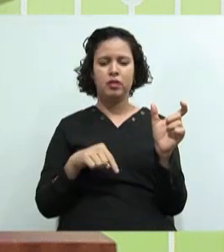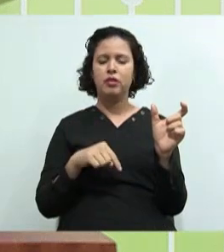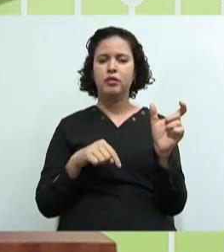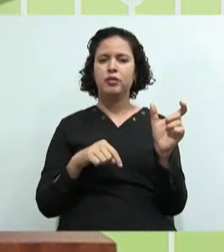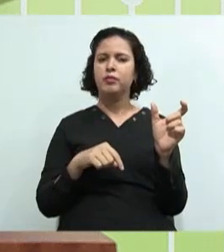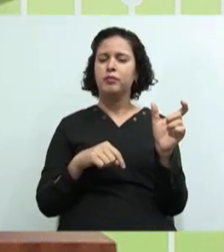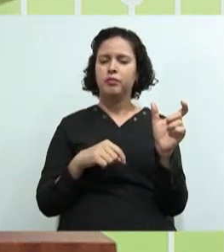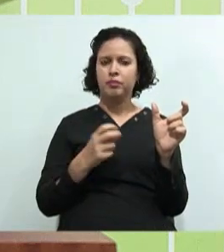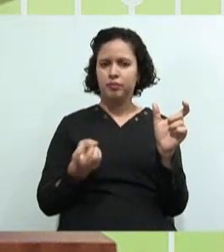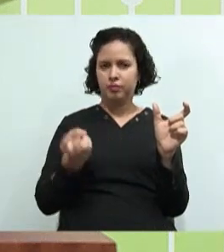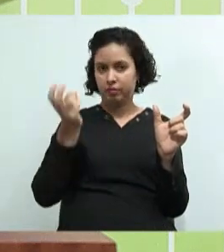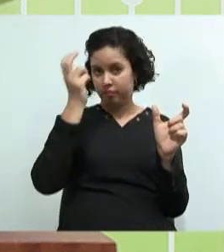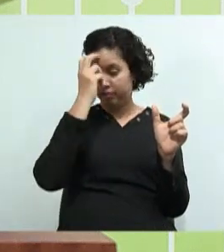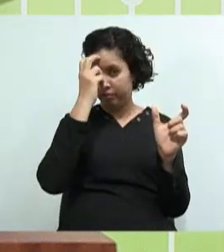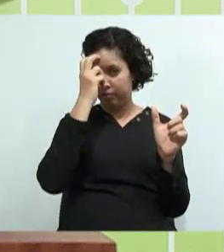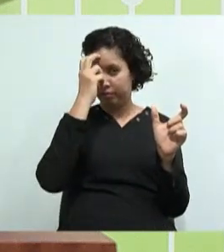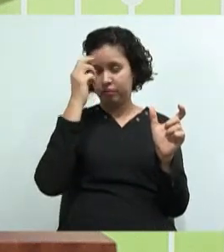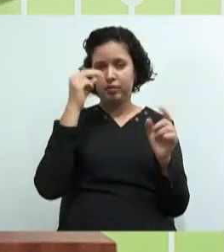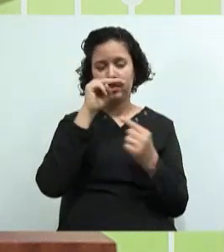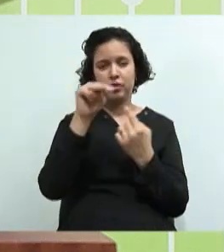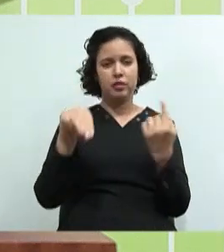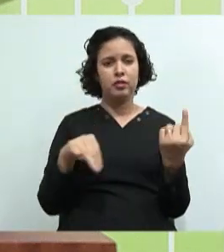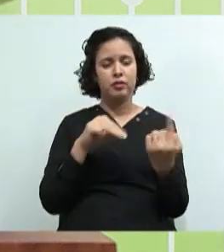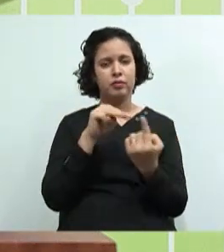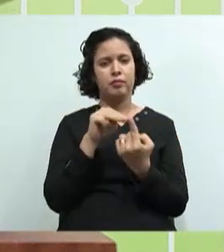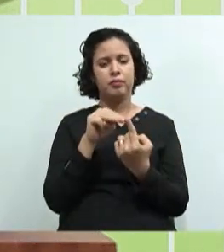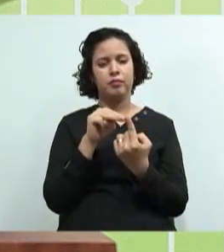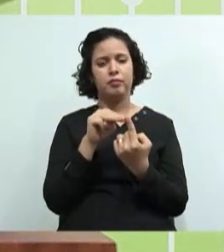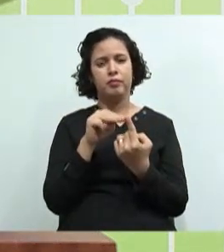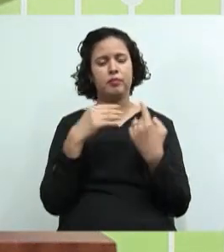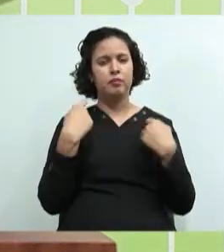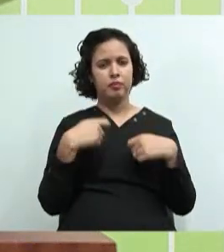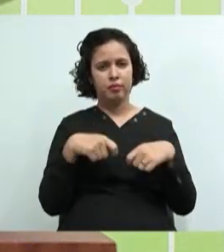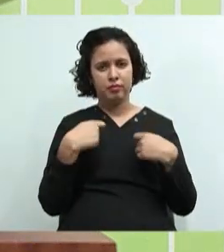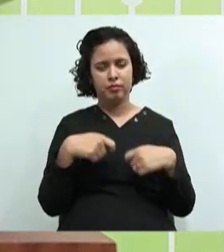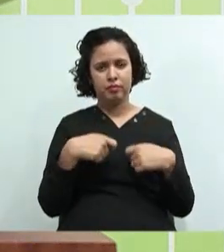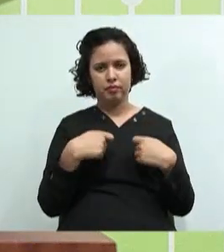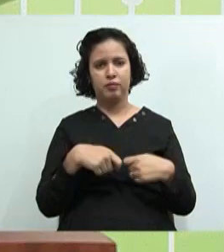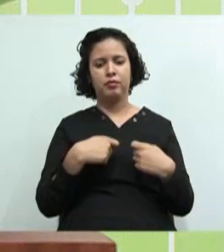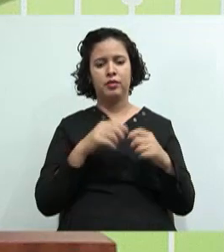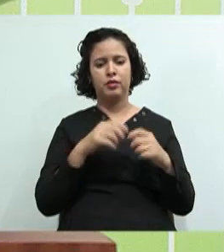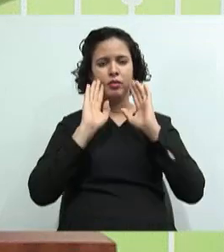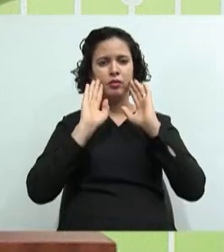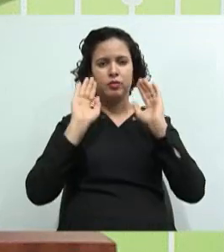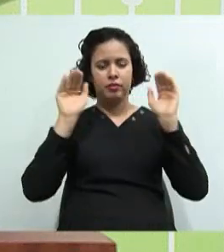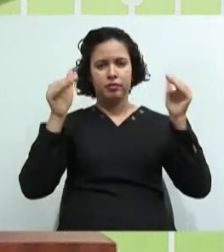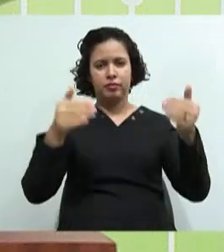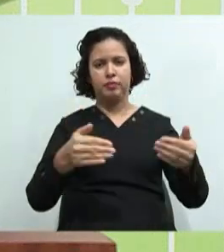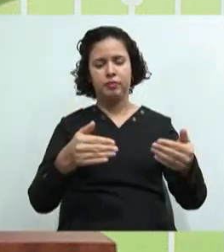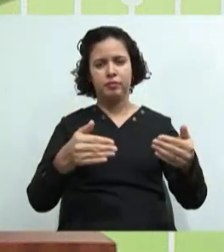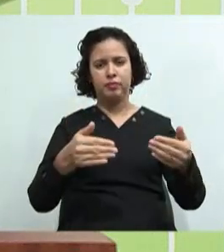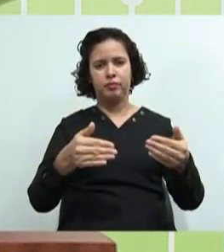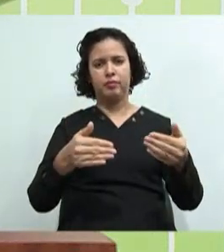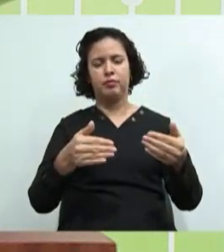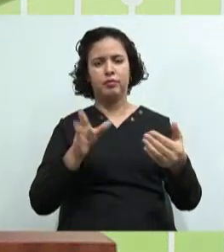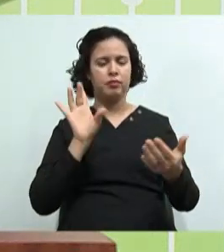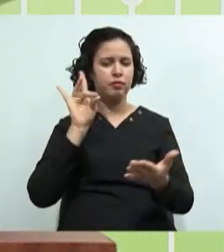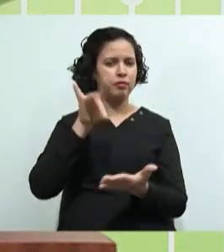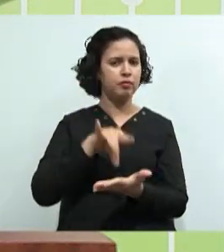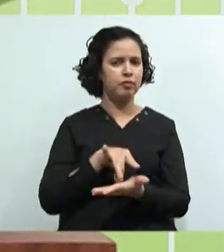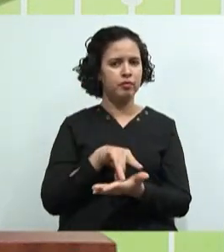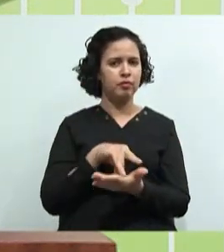bem explícita no que significa, que as metas elas precisam ser especificadas,